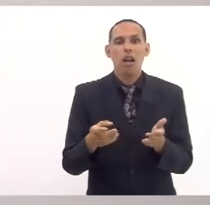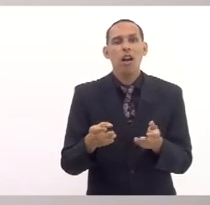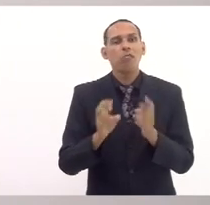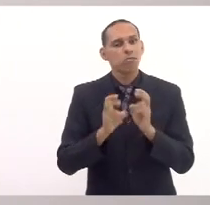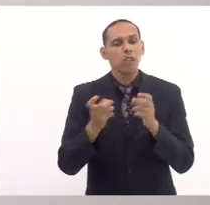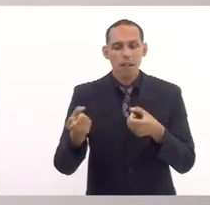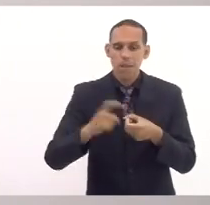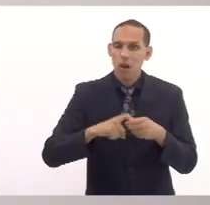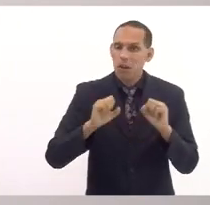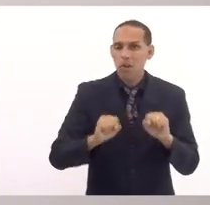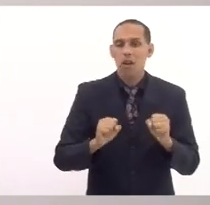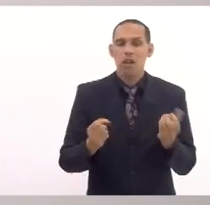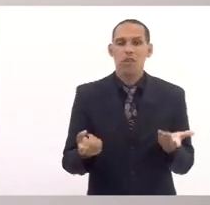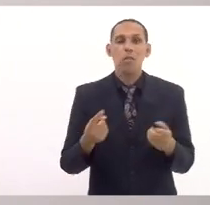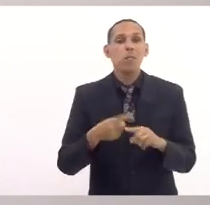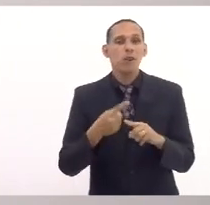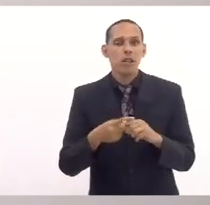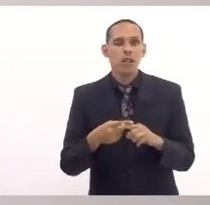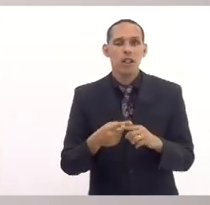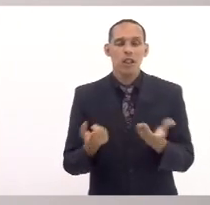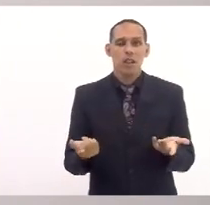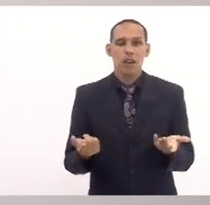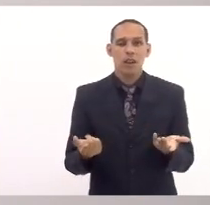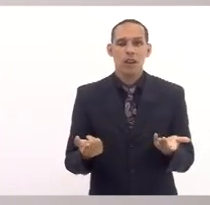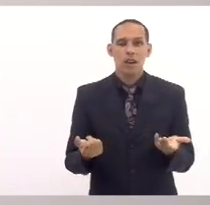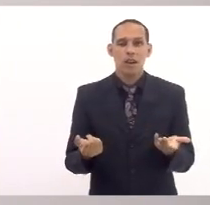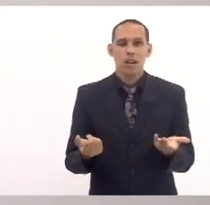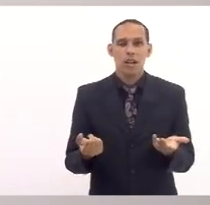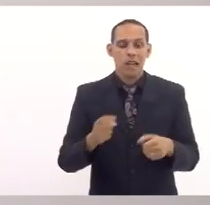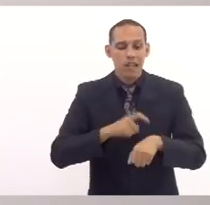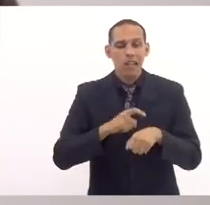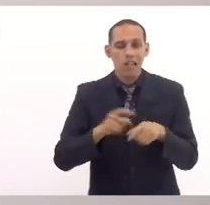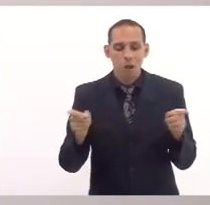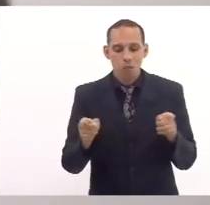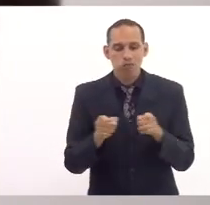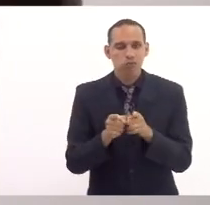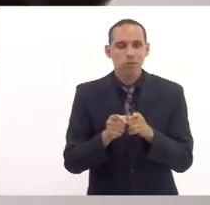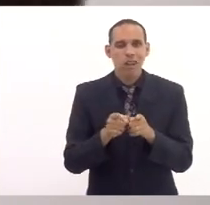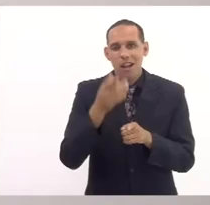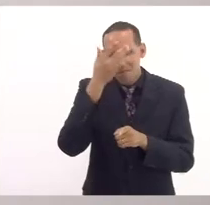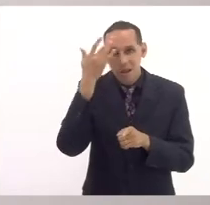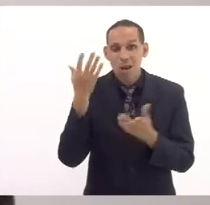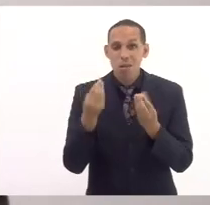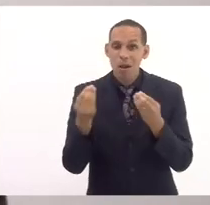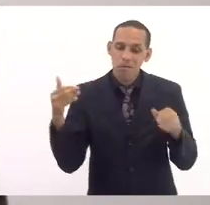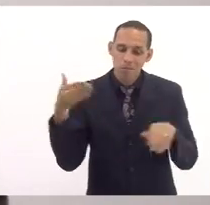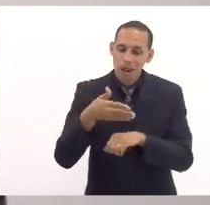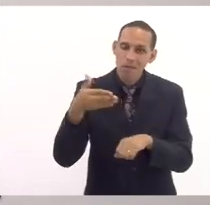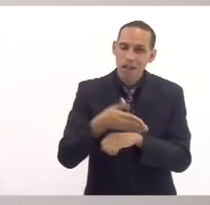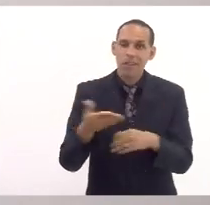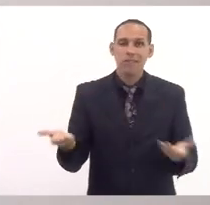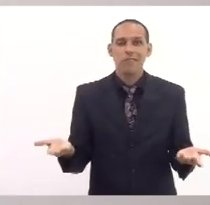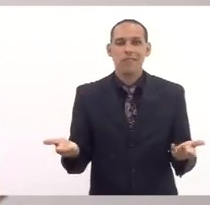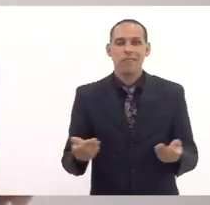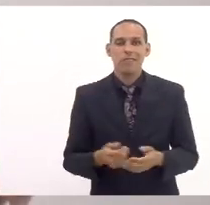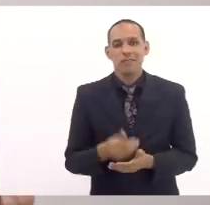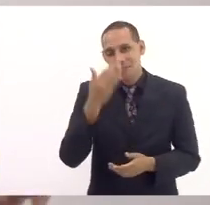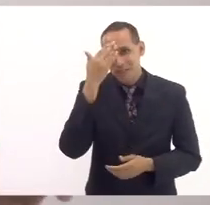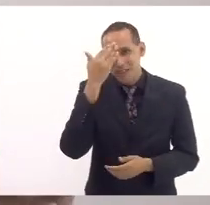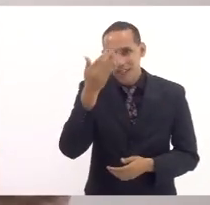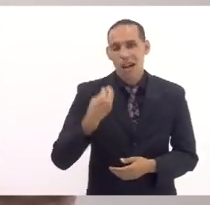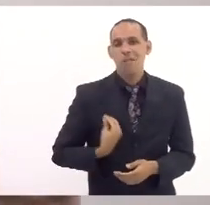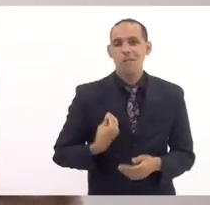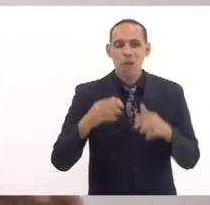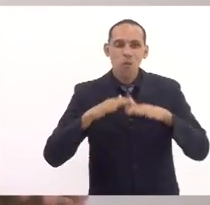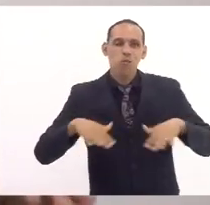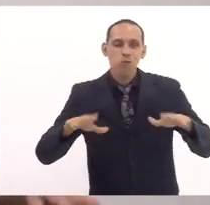atender a população. Porque se aumentar, diminuir o tempo de viagem, aumenta o número de usuários do sistema. Muito obrigado pela presença de